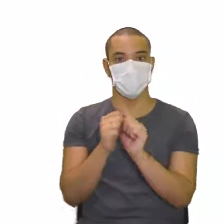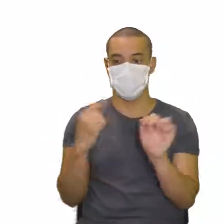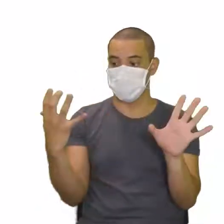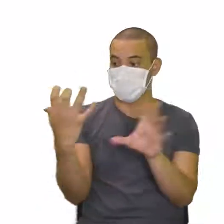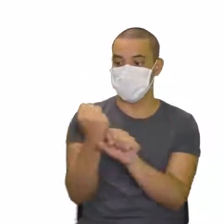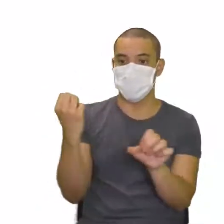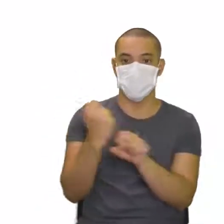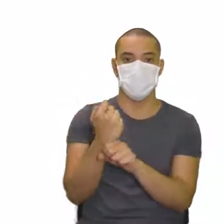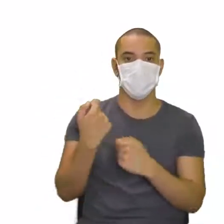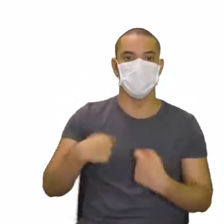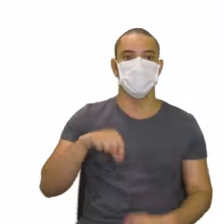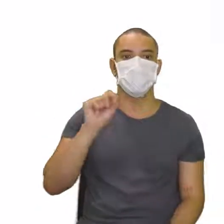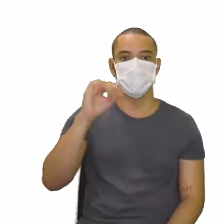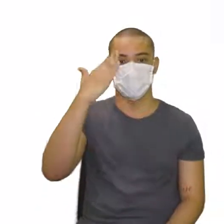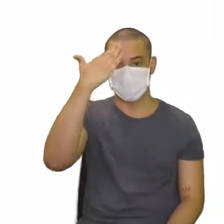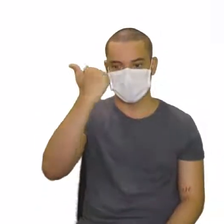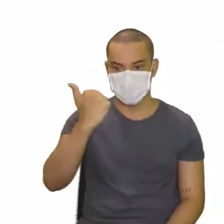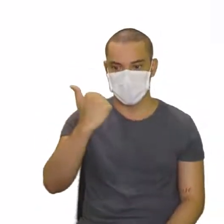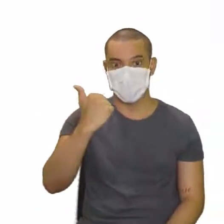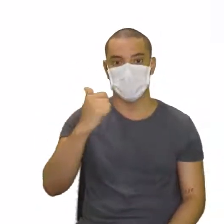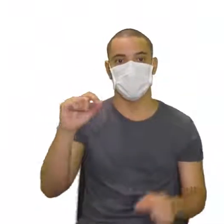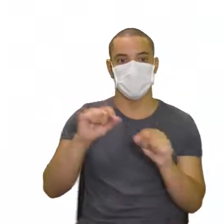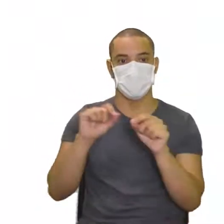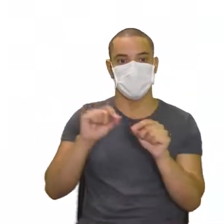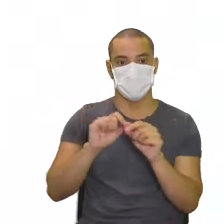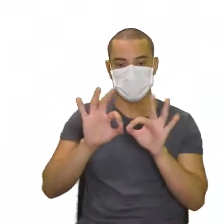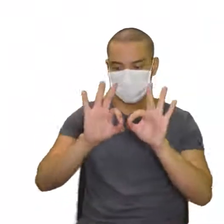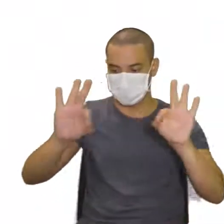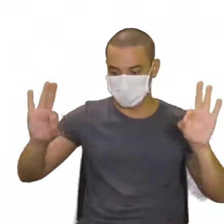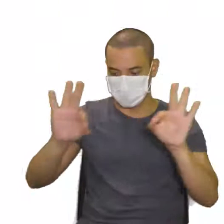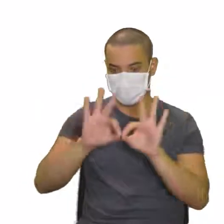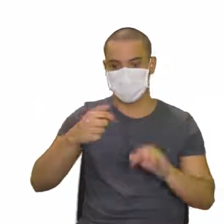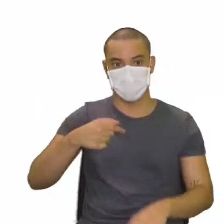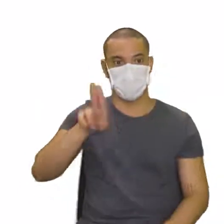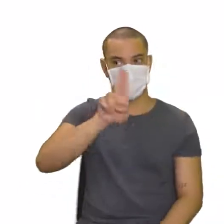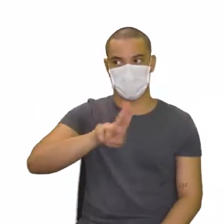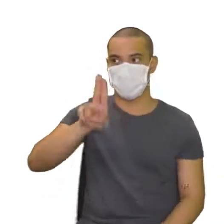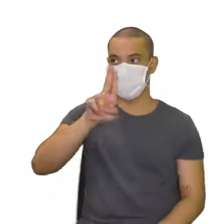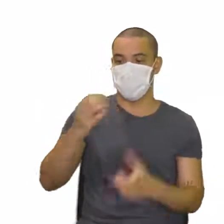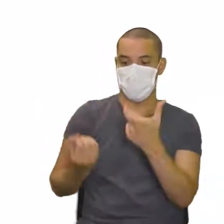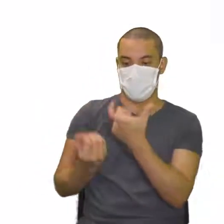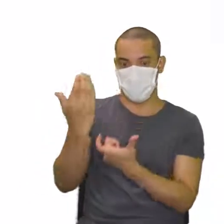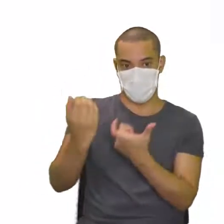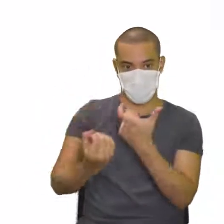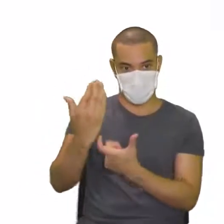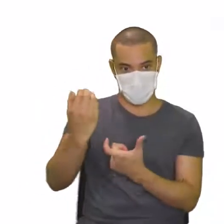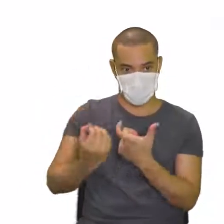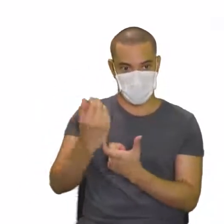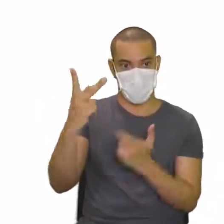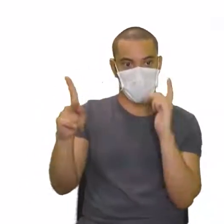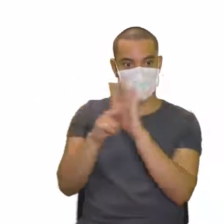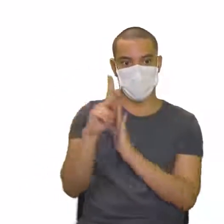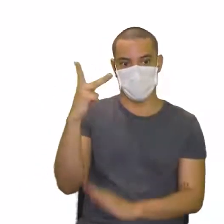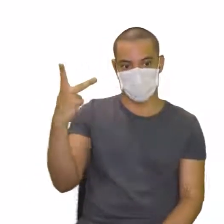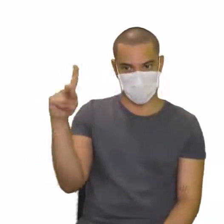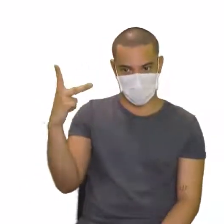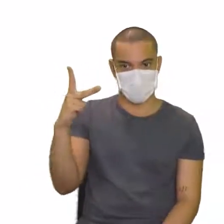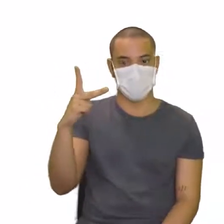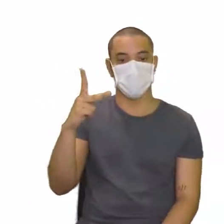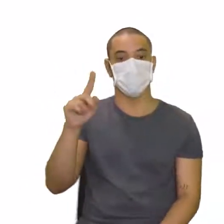isso daí, o que a gente faz? Para o condutor retilíneo, você utiliza a fórmula do condutor retilíneo. E para a